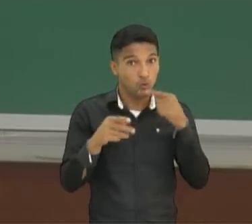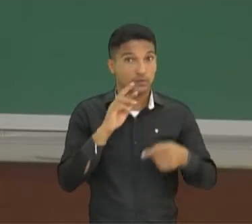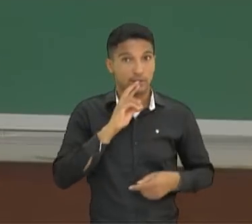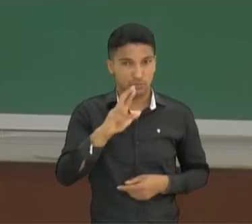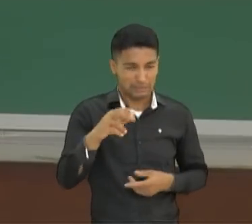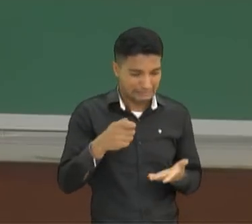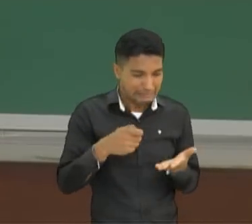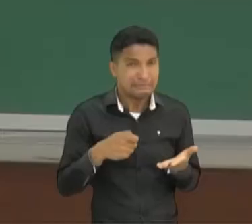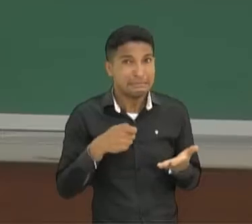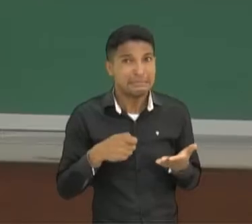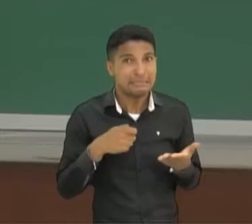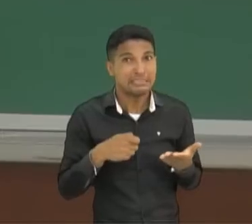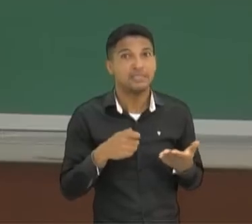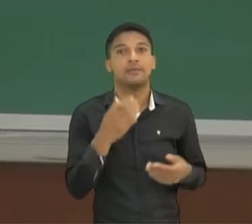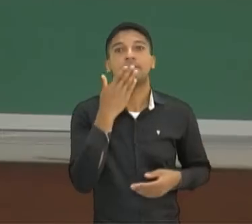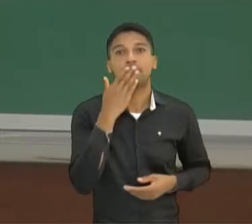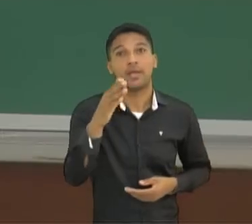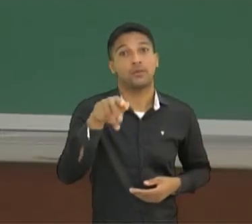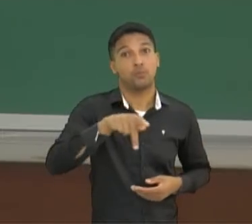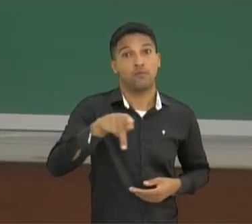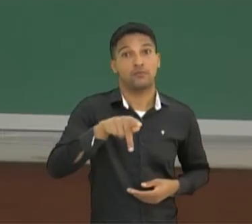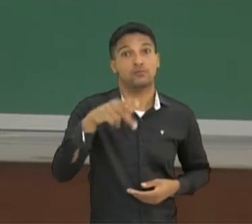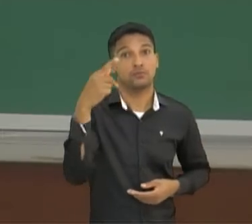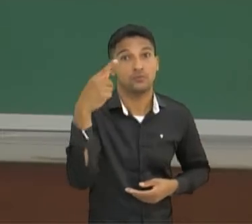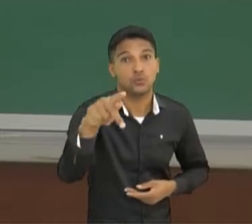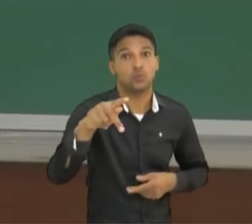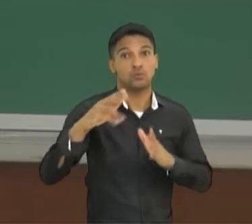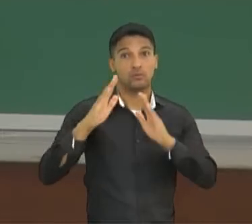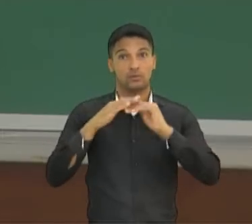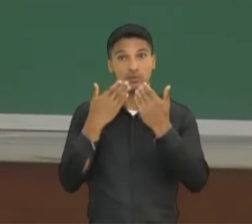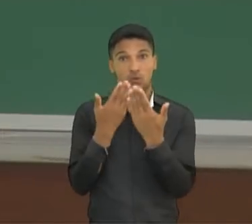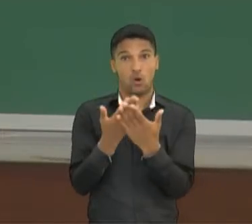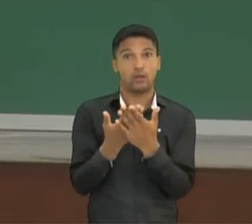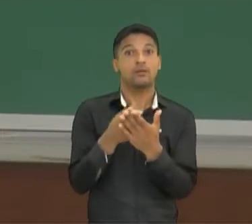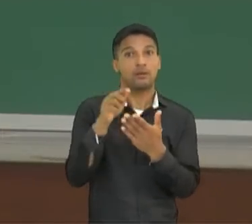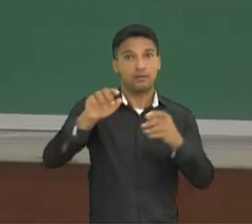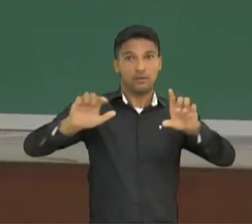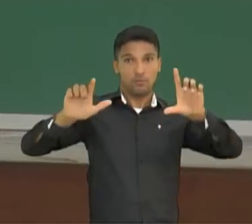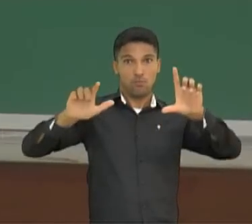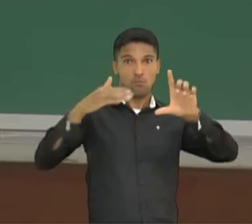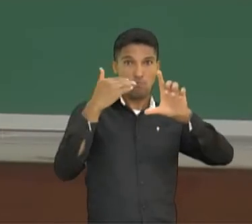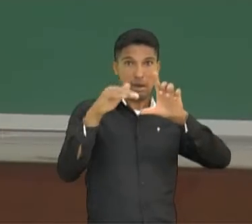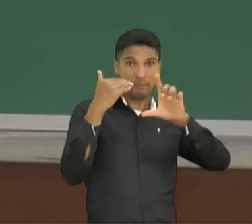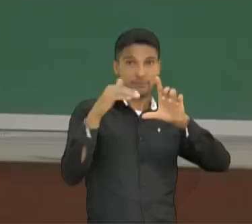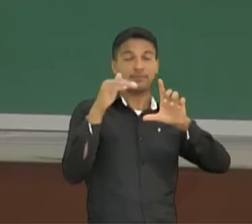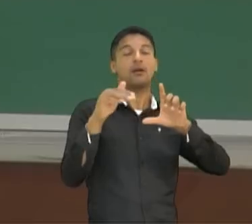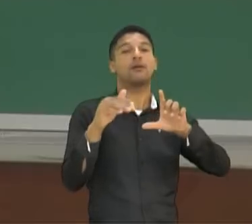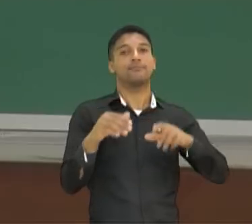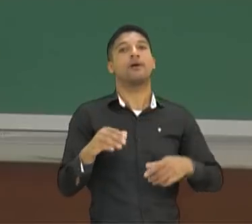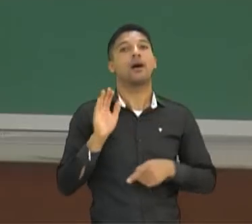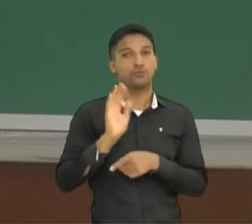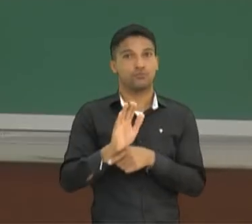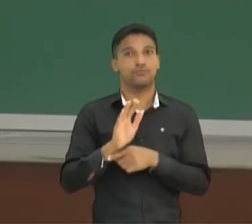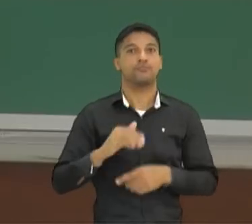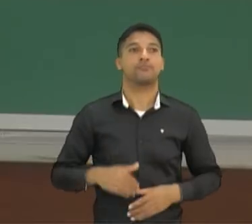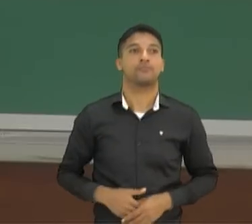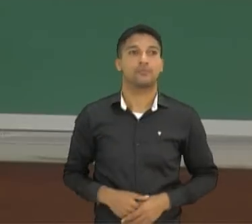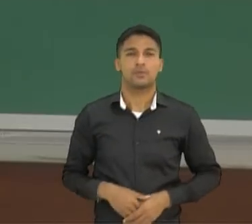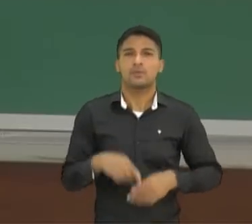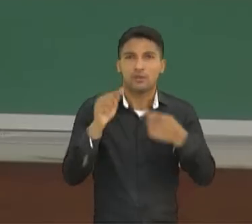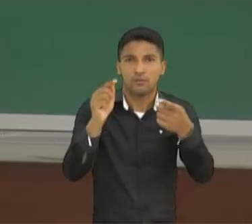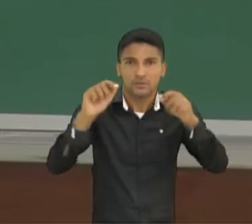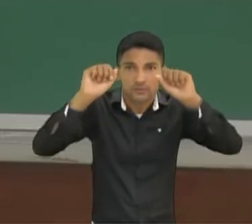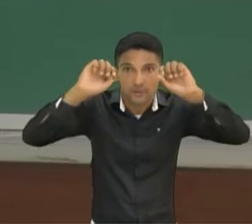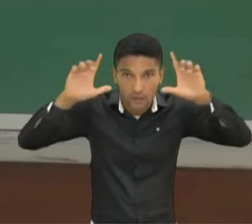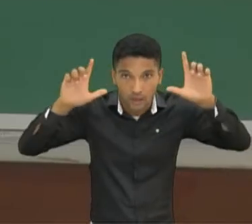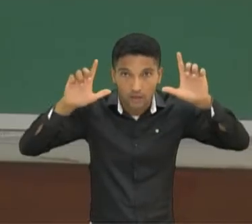o professor da sua escola, tá? Então, tranquilo? Susse? Ficou claro aí o que as características do conhecimento